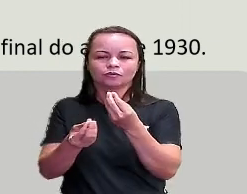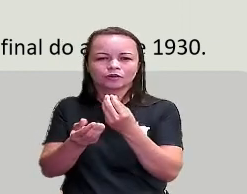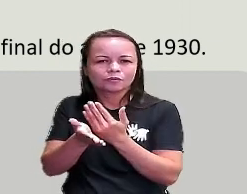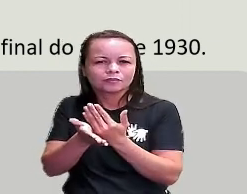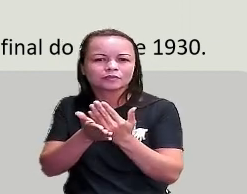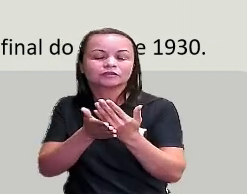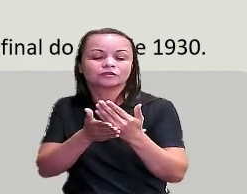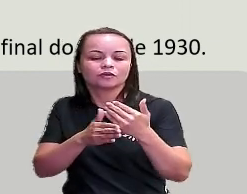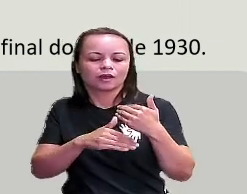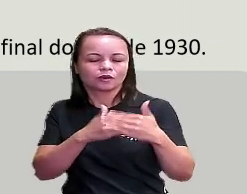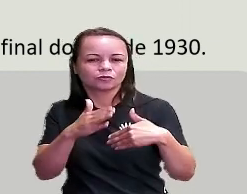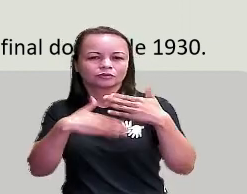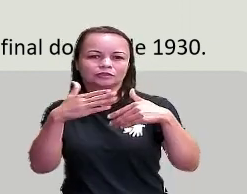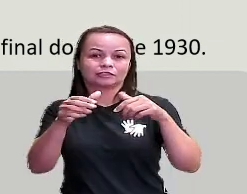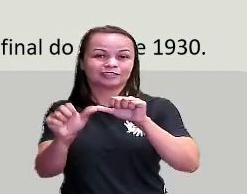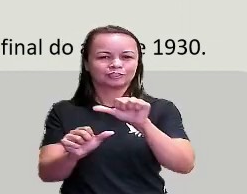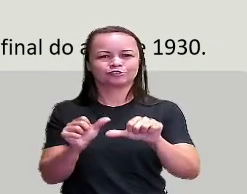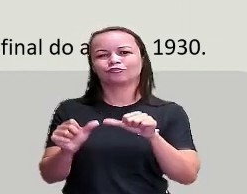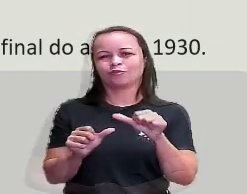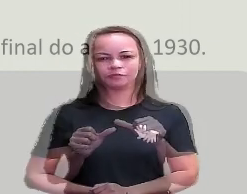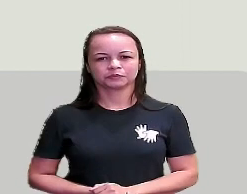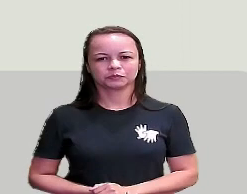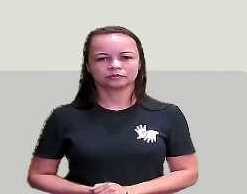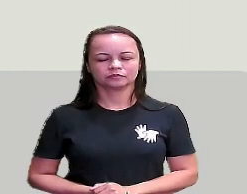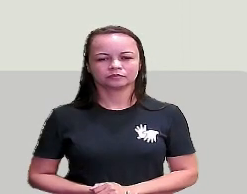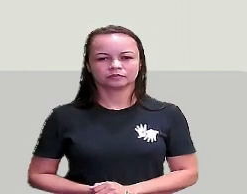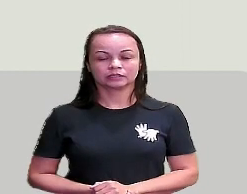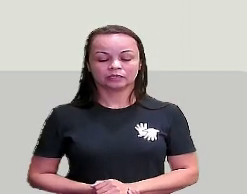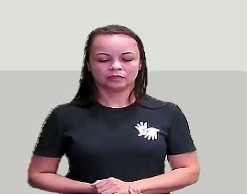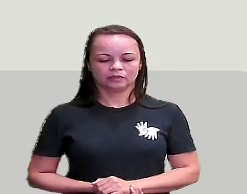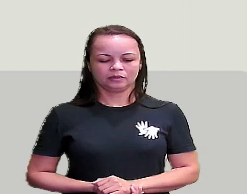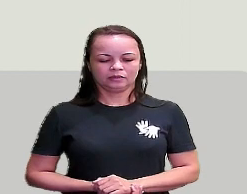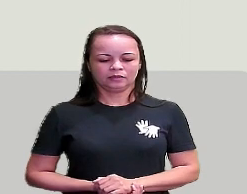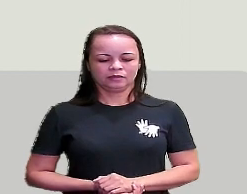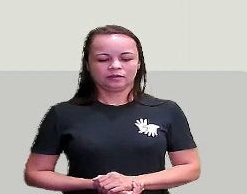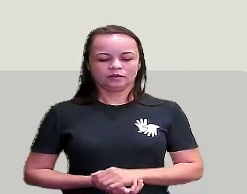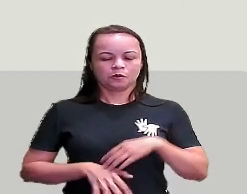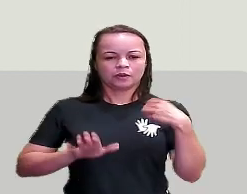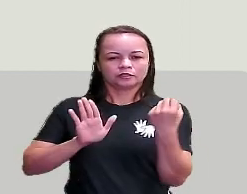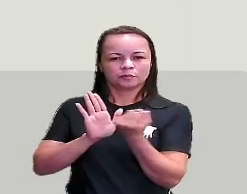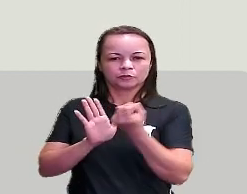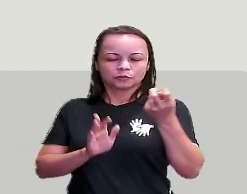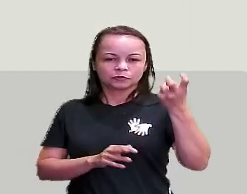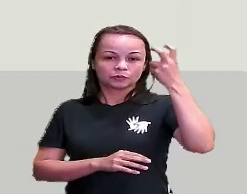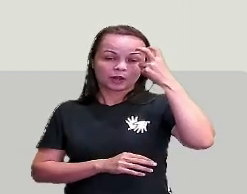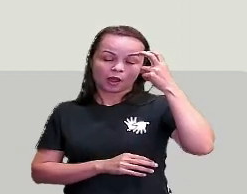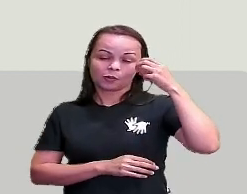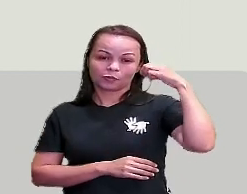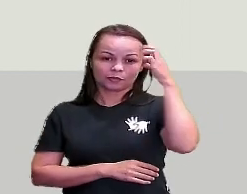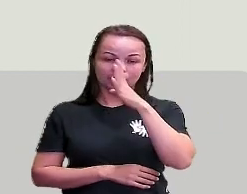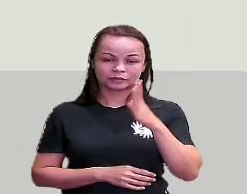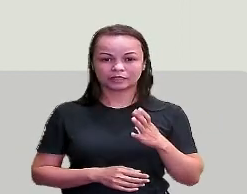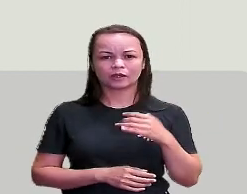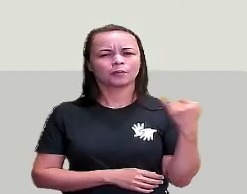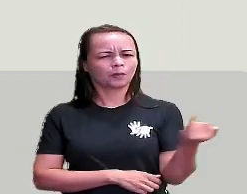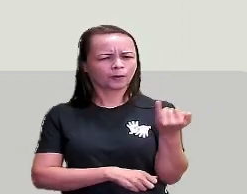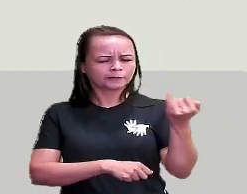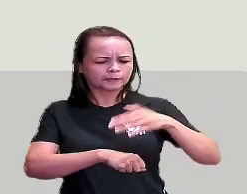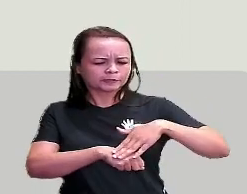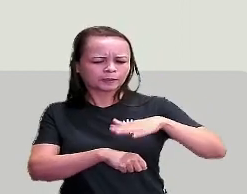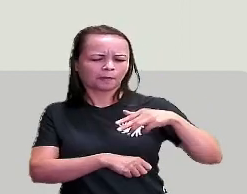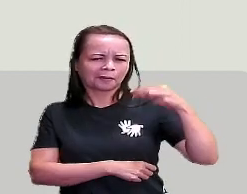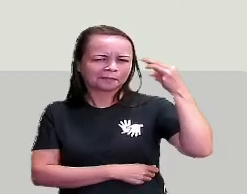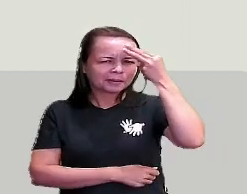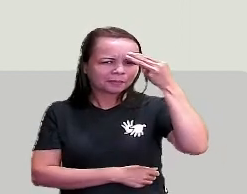aquilo, coube as pessoas a transformar aquilo. O patrimônio cultural brasileiro é de fundamental importância para a memória, para